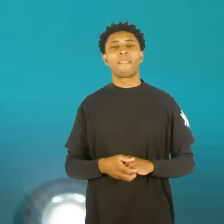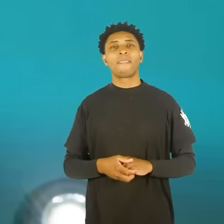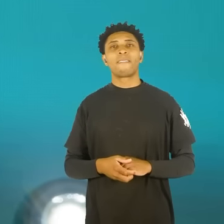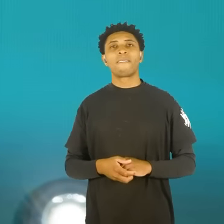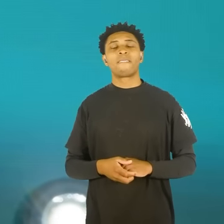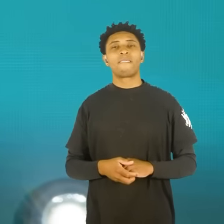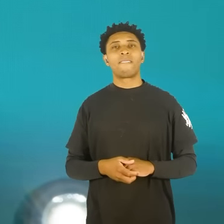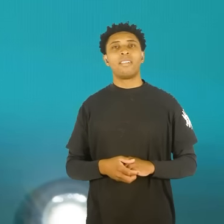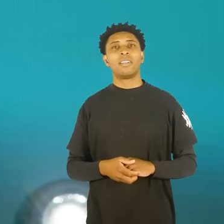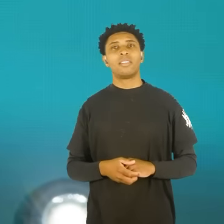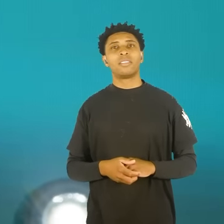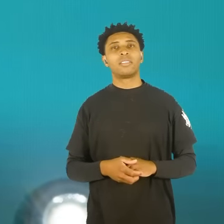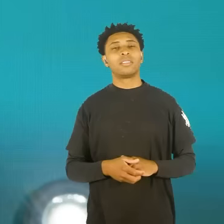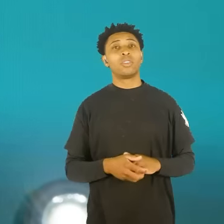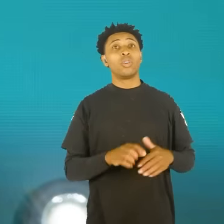para mim o versículo 16.